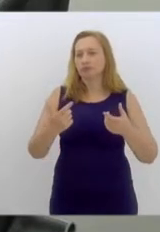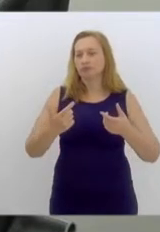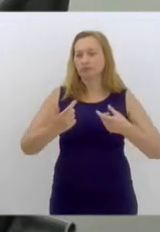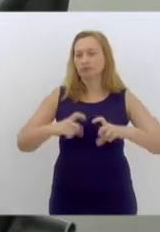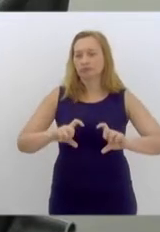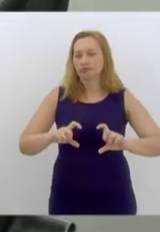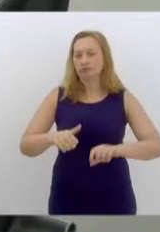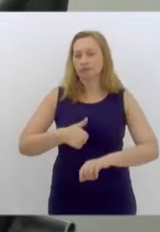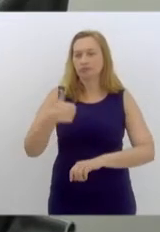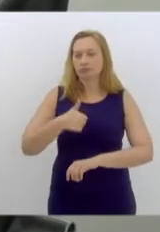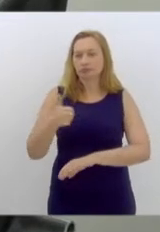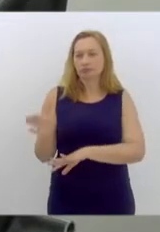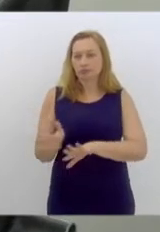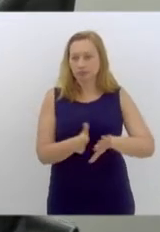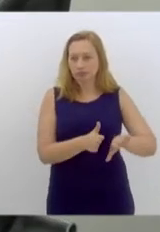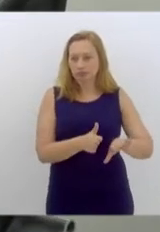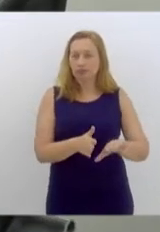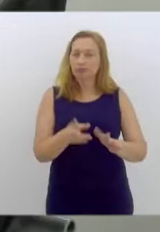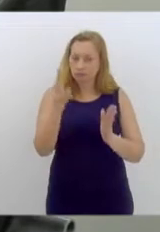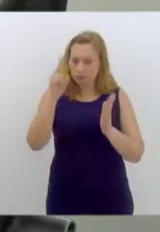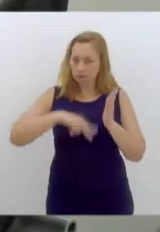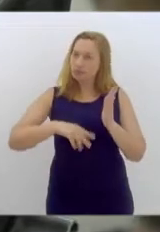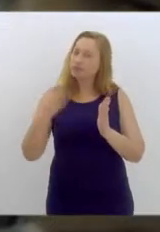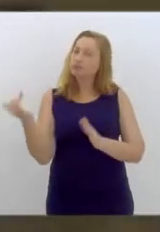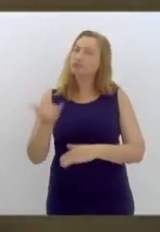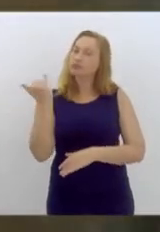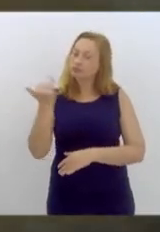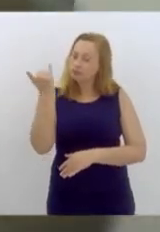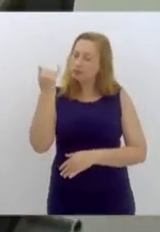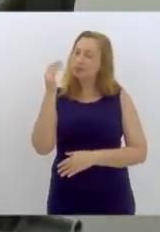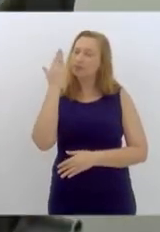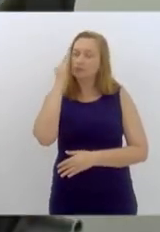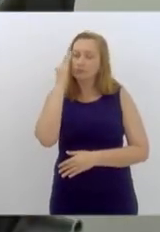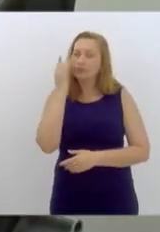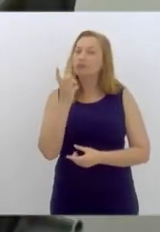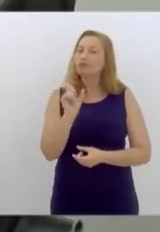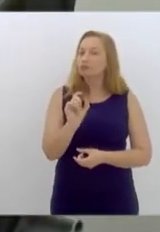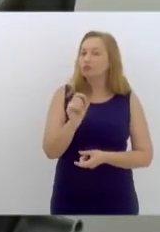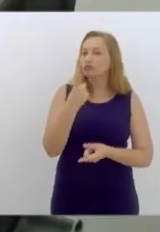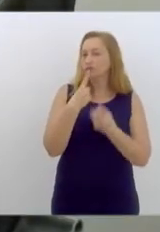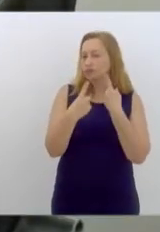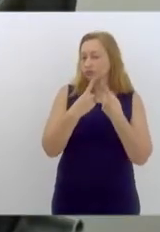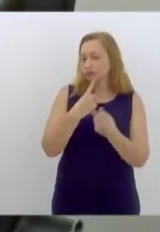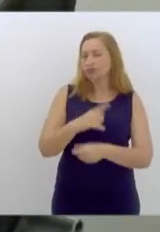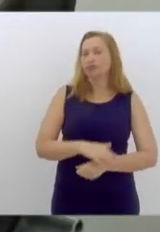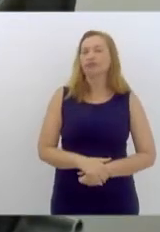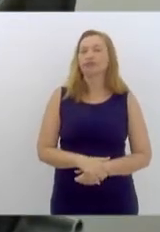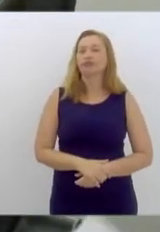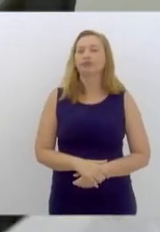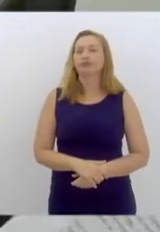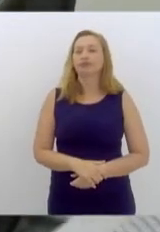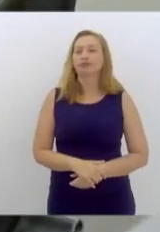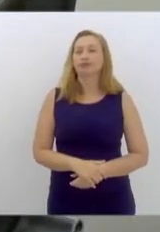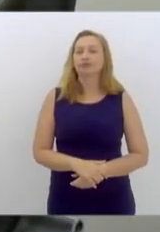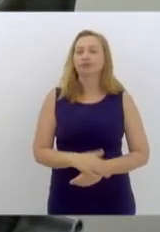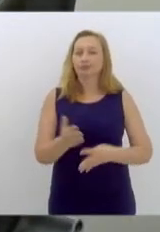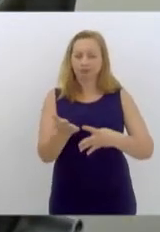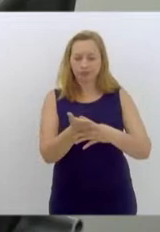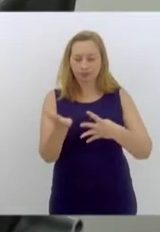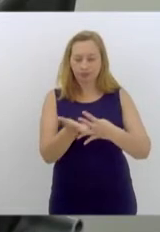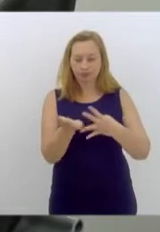parágrafo 1º. Eu vou ler porque é importante a leitura para a gente entender o que a gente vai discutir. Né? A parcela